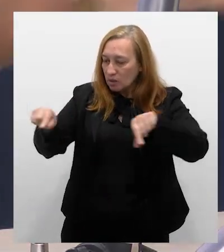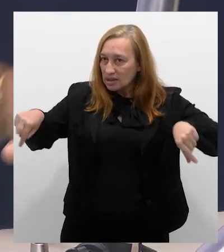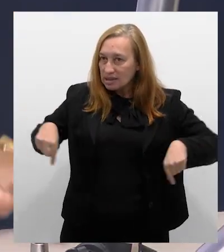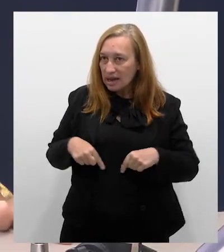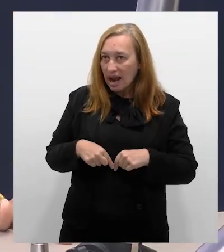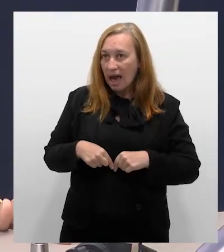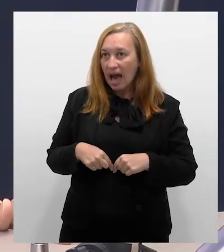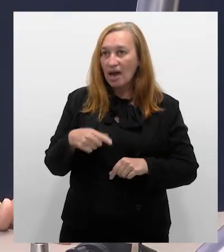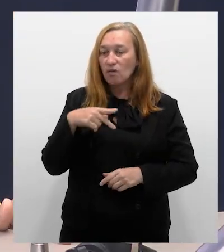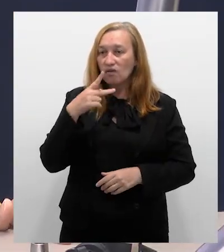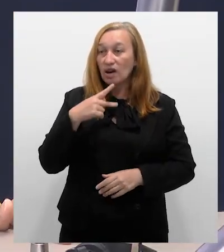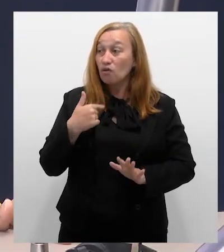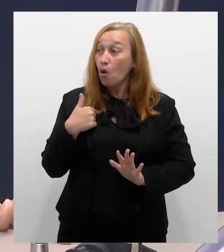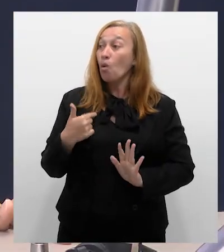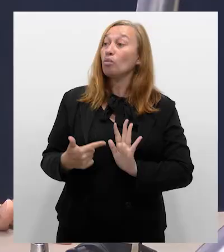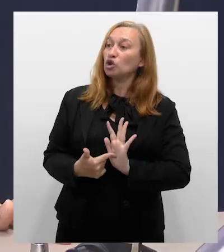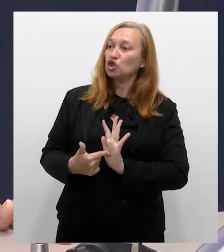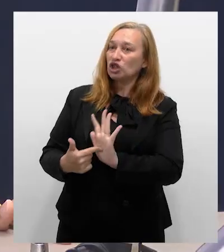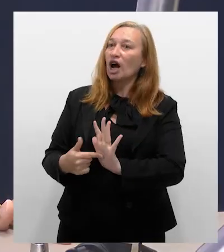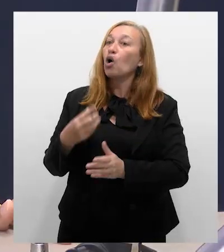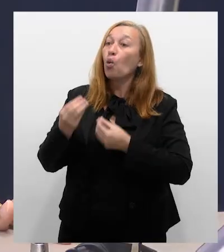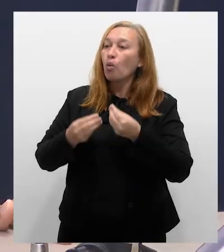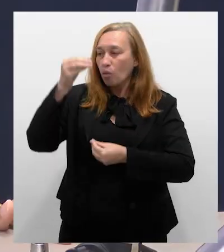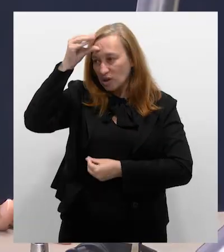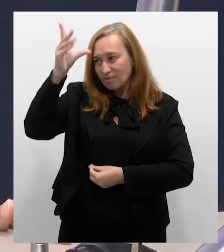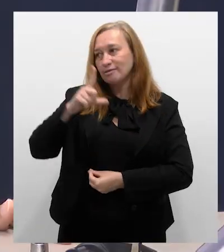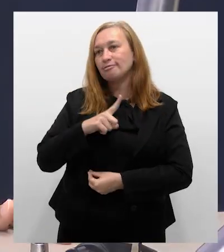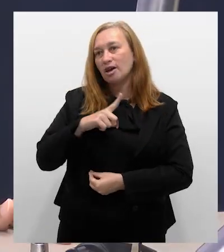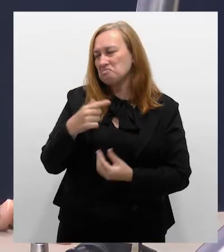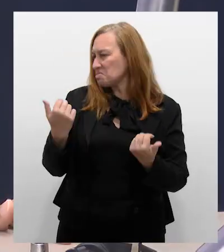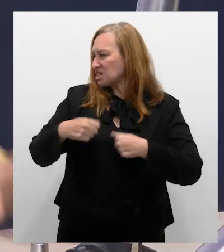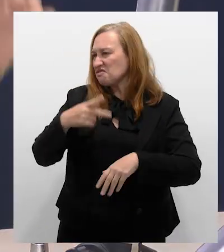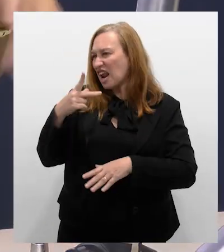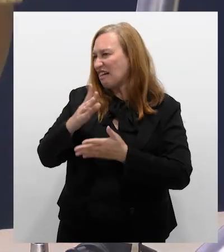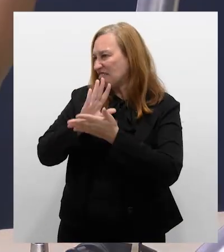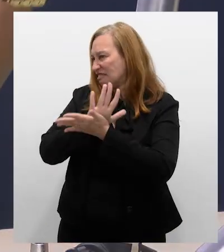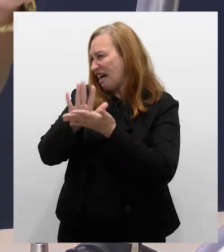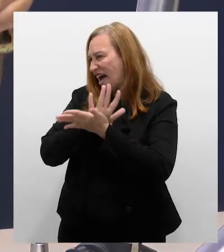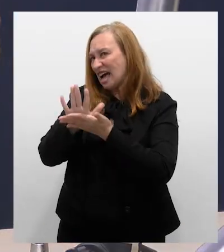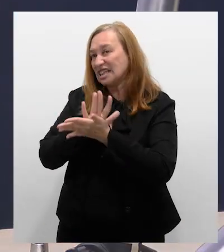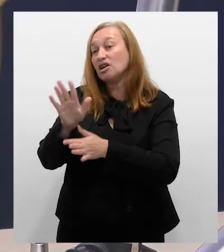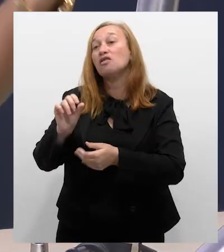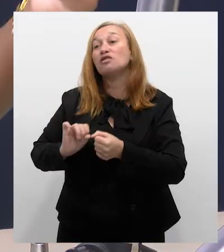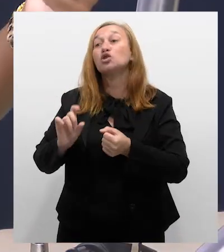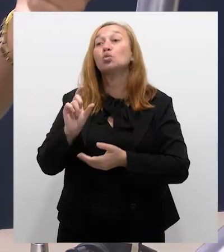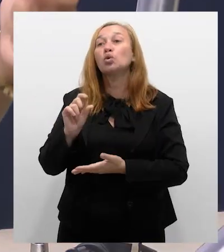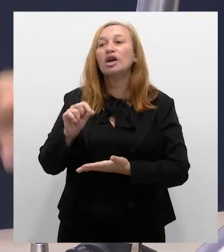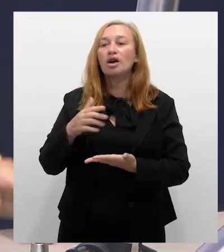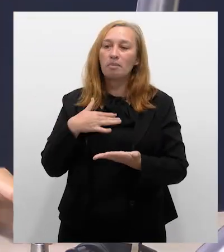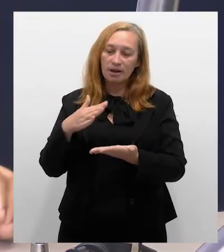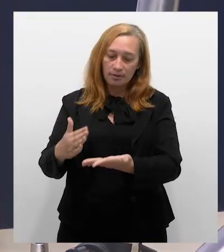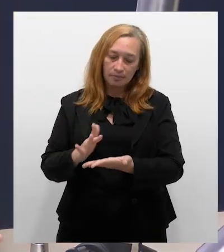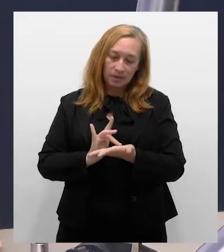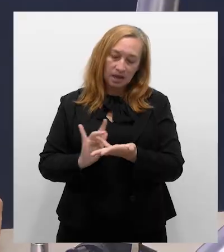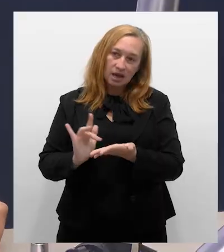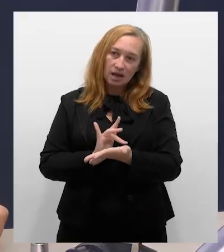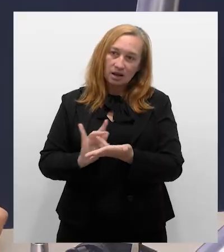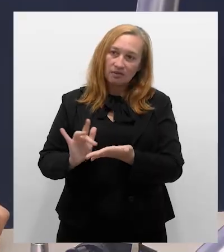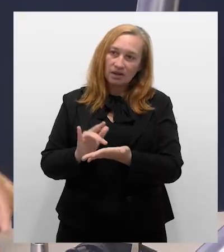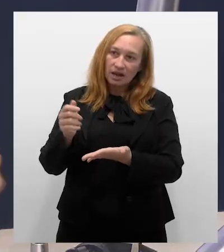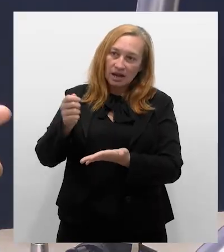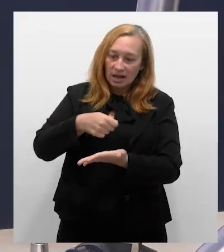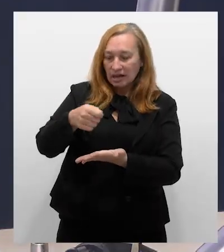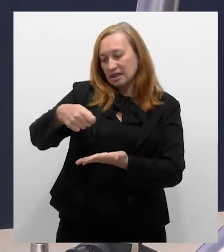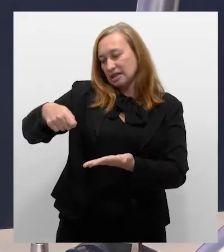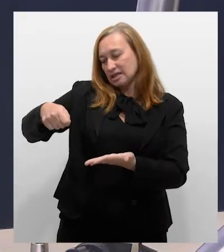sentado numa sala comigo, eu falei, olha só, eu vou mostrar para ele como eu tenho conhecimento. Sem precisar falar para ele, eu tenho conhecimento. O que eu fiz? Eu peguei meu